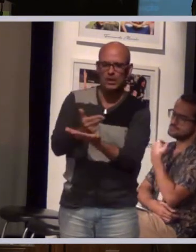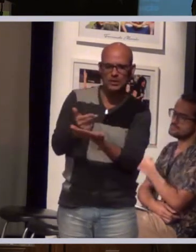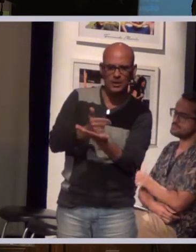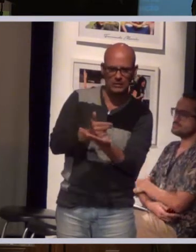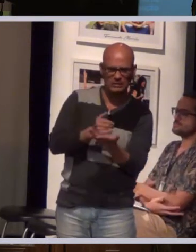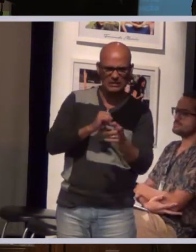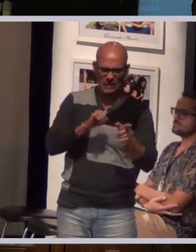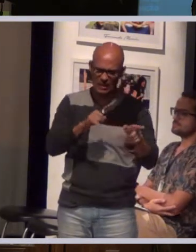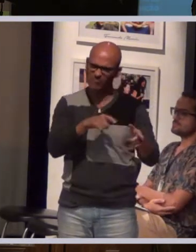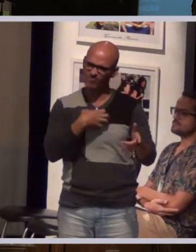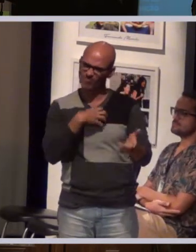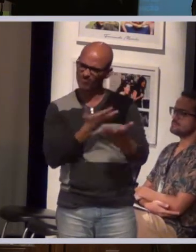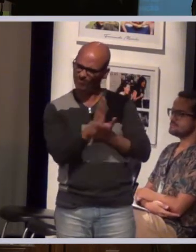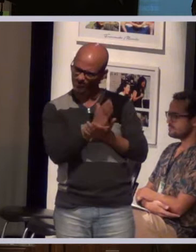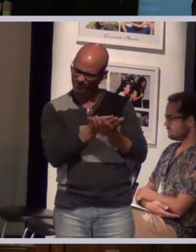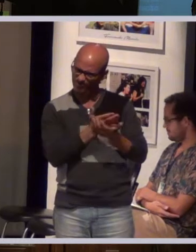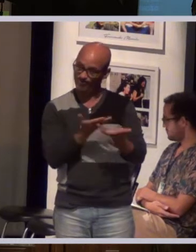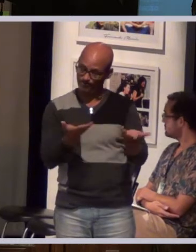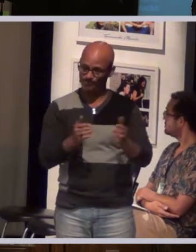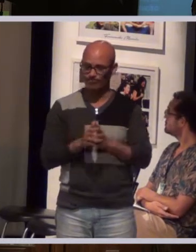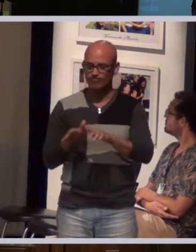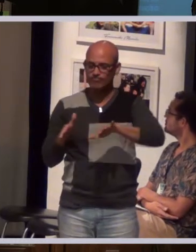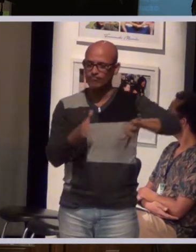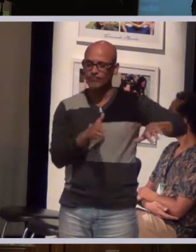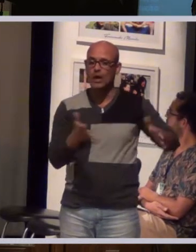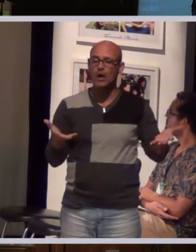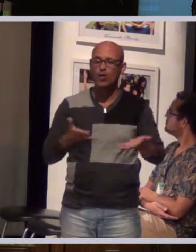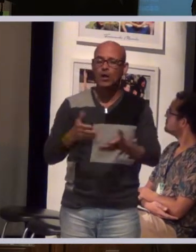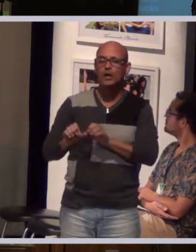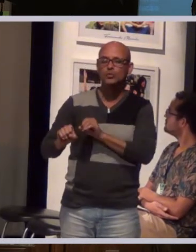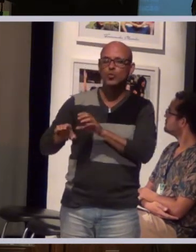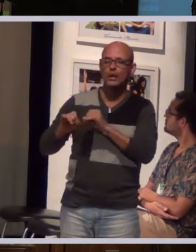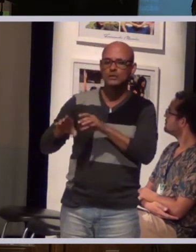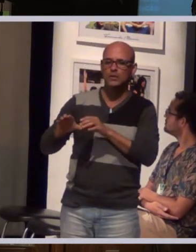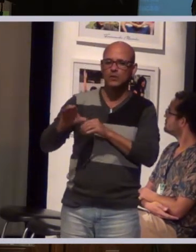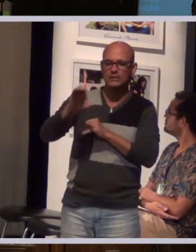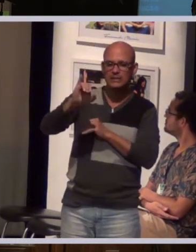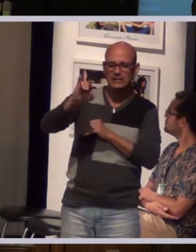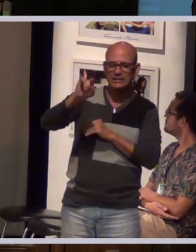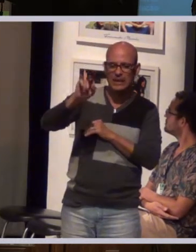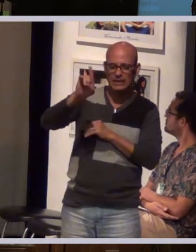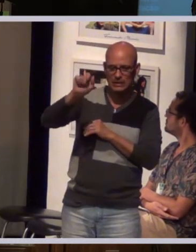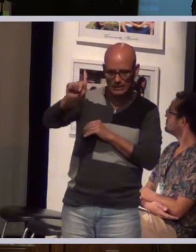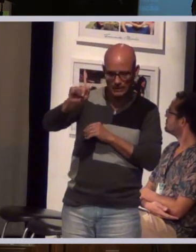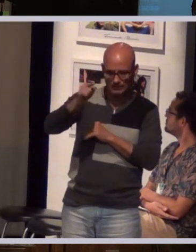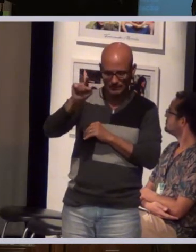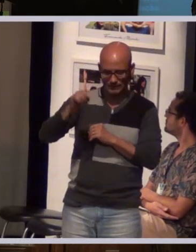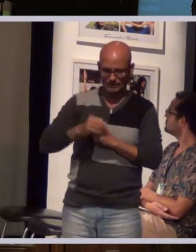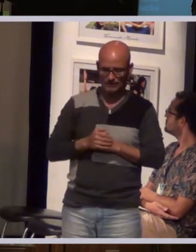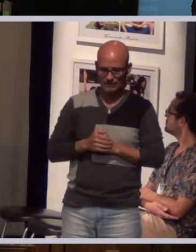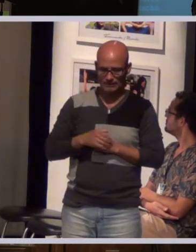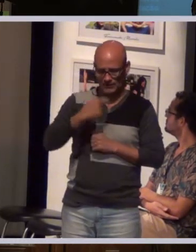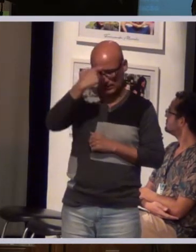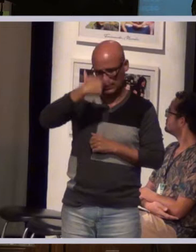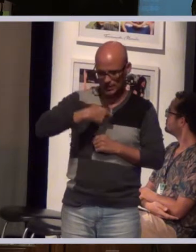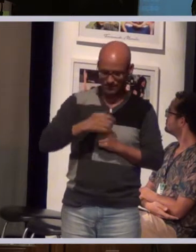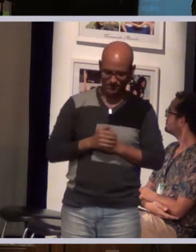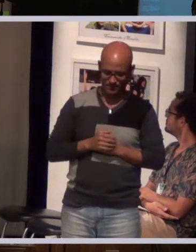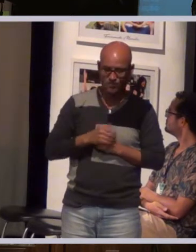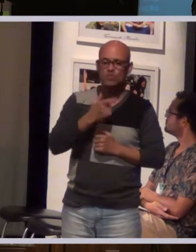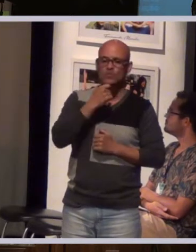Agora eu vou falar um pouquinho sobre educação cidadã. A escola cidadã, dizia Paulo Freire,